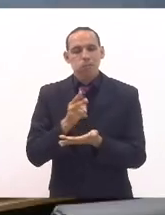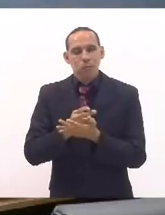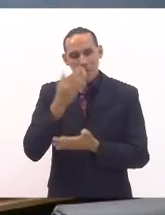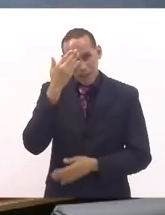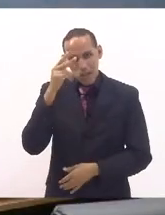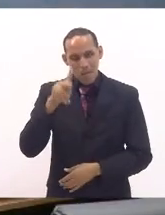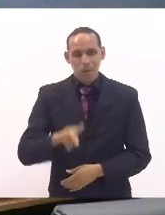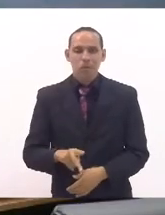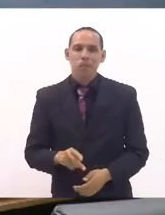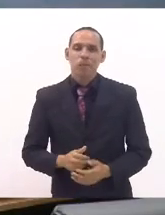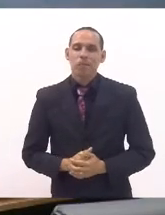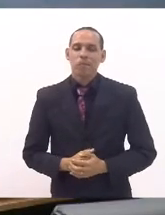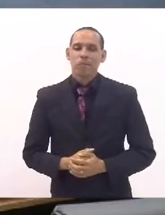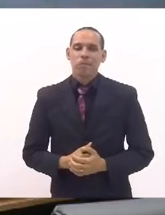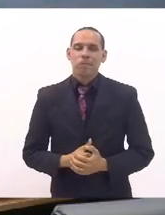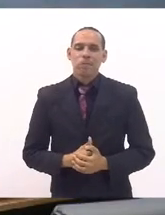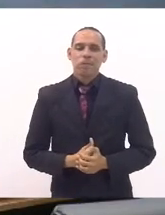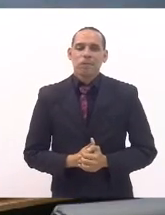presidente.